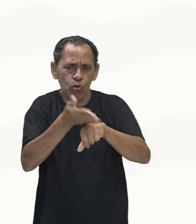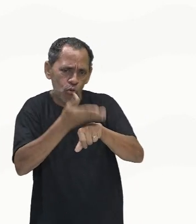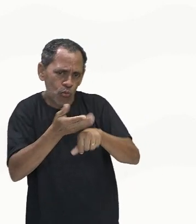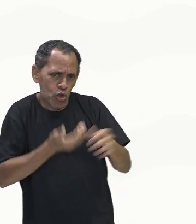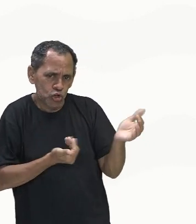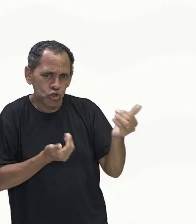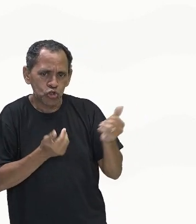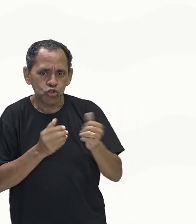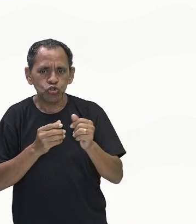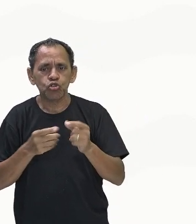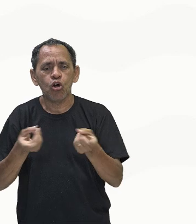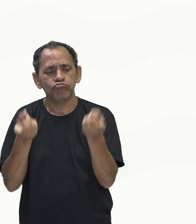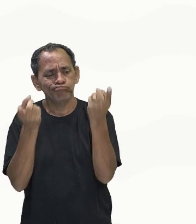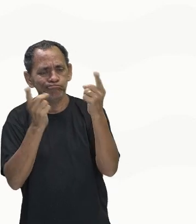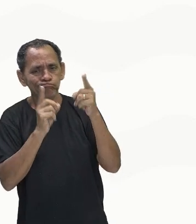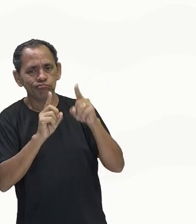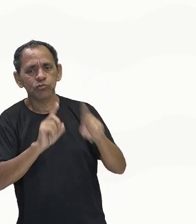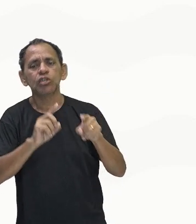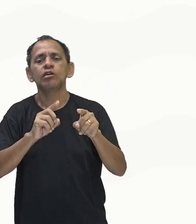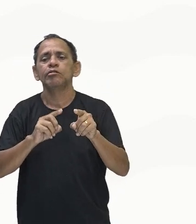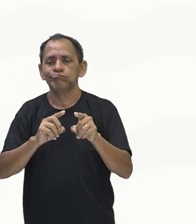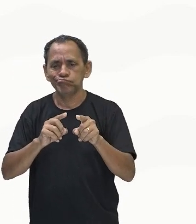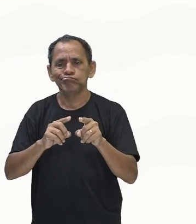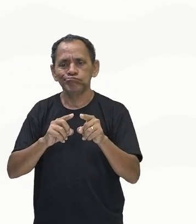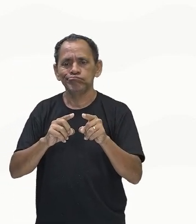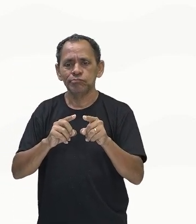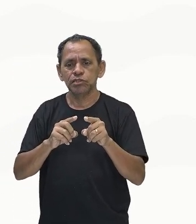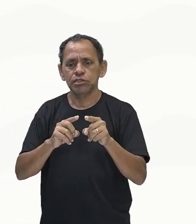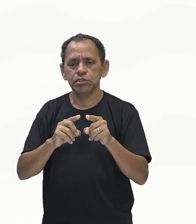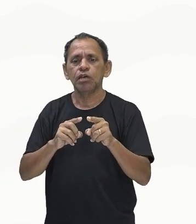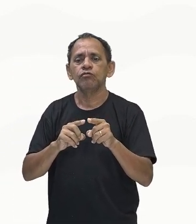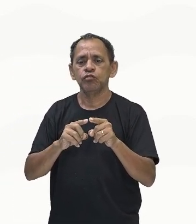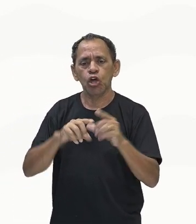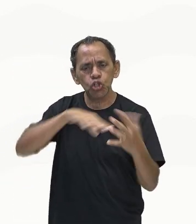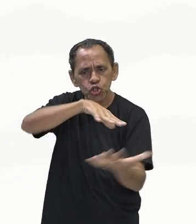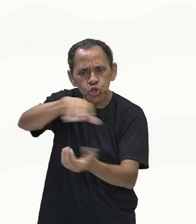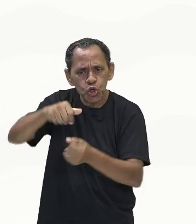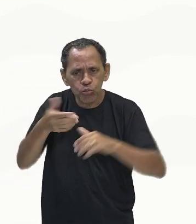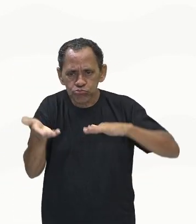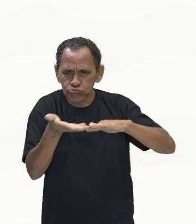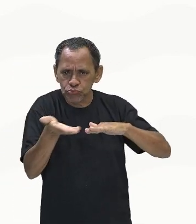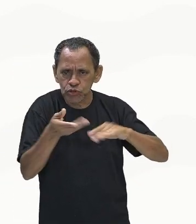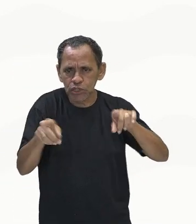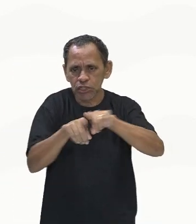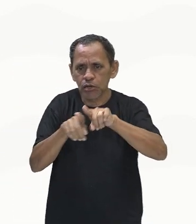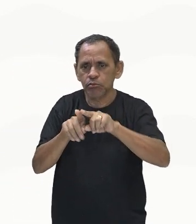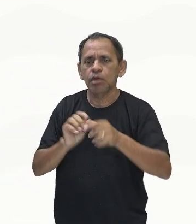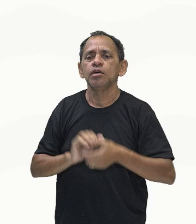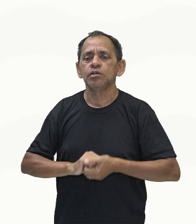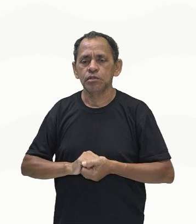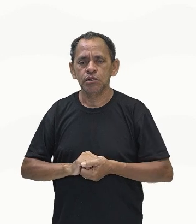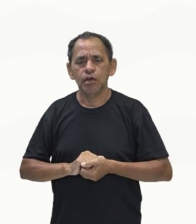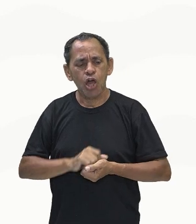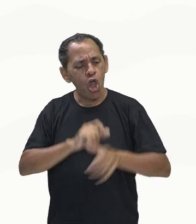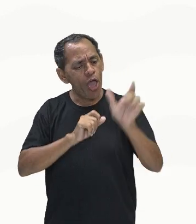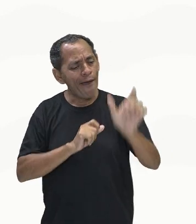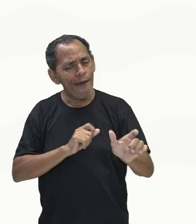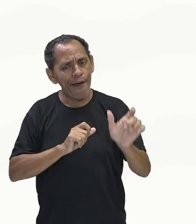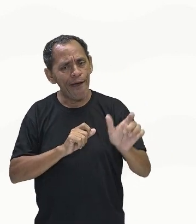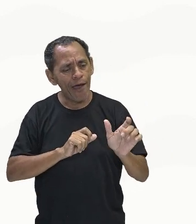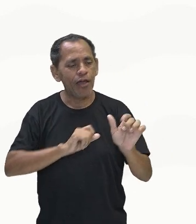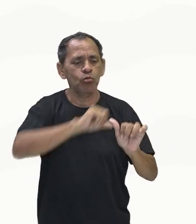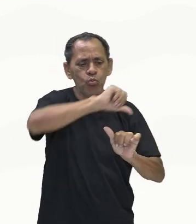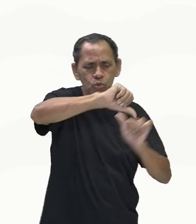os desafios do mundo contemporâneo e também formar agentes de mudanças em suas comunidades.